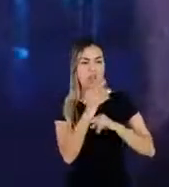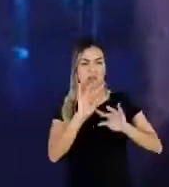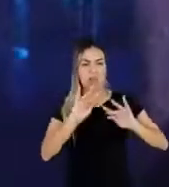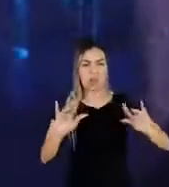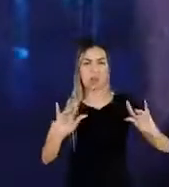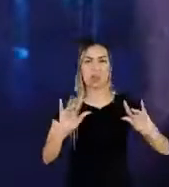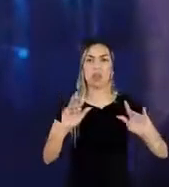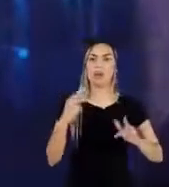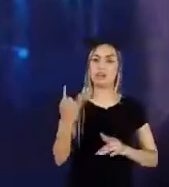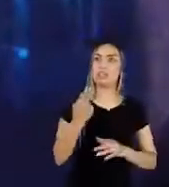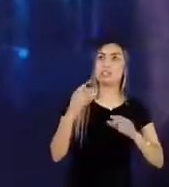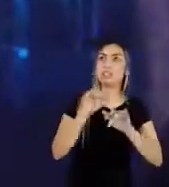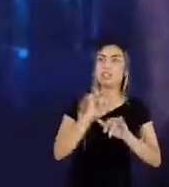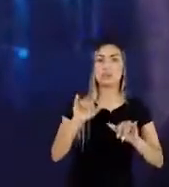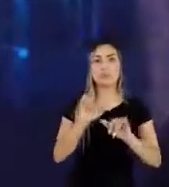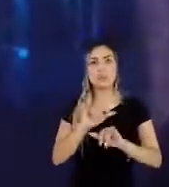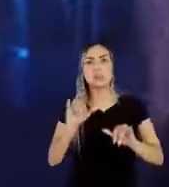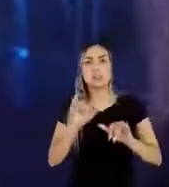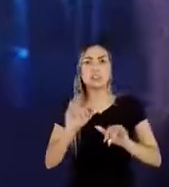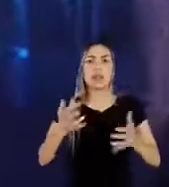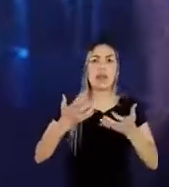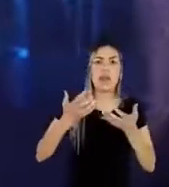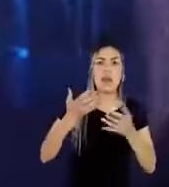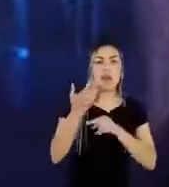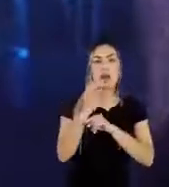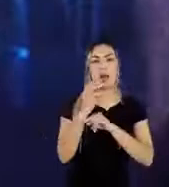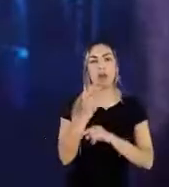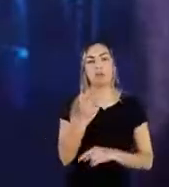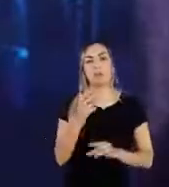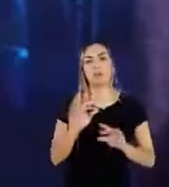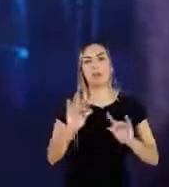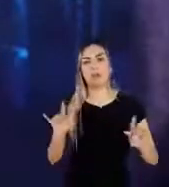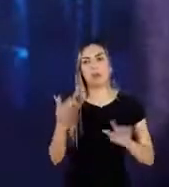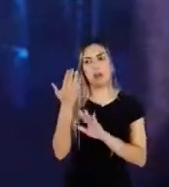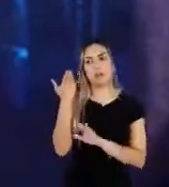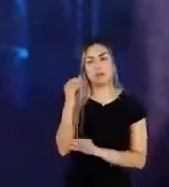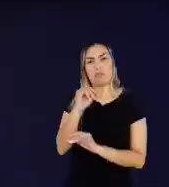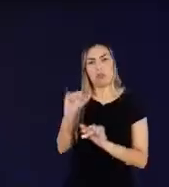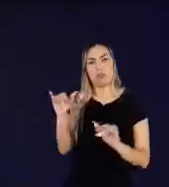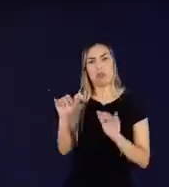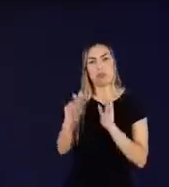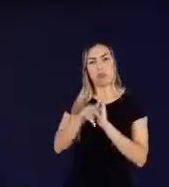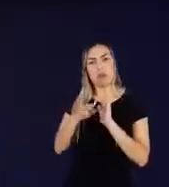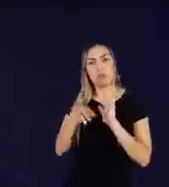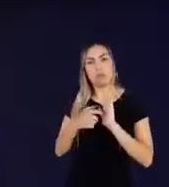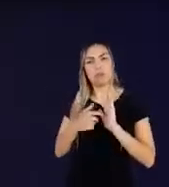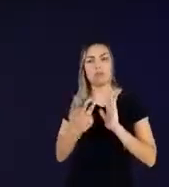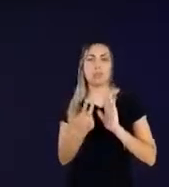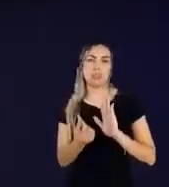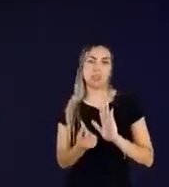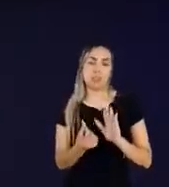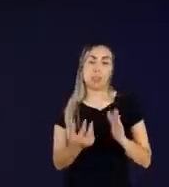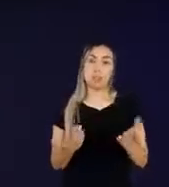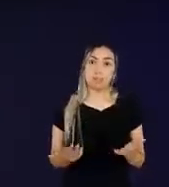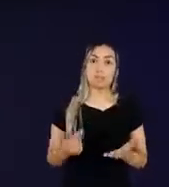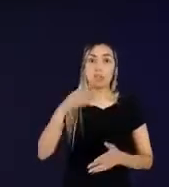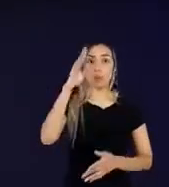pregou a COP26. E o Brasil, né, como a Agnes colocou muito